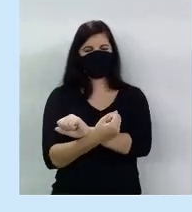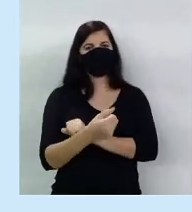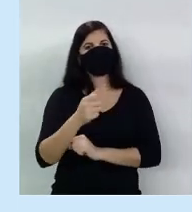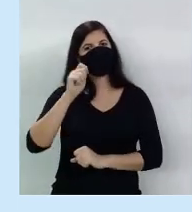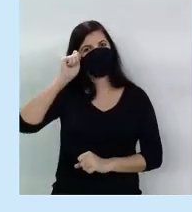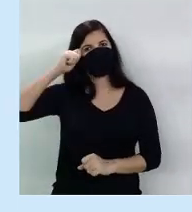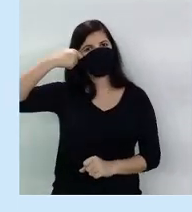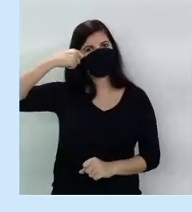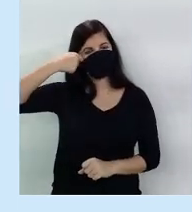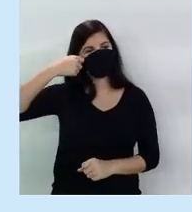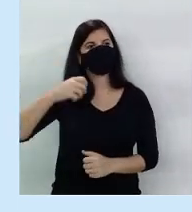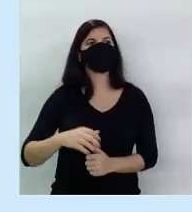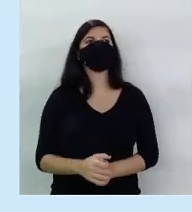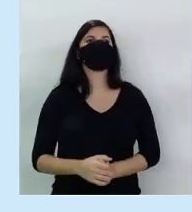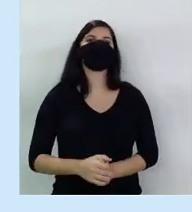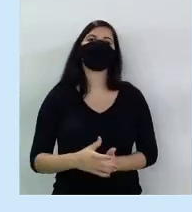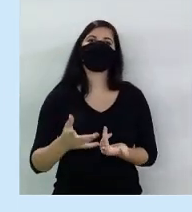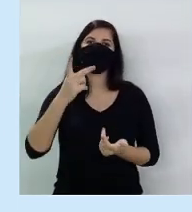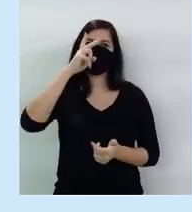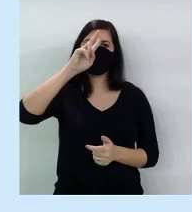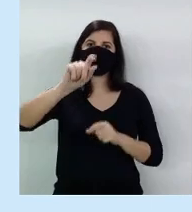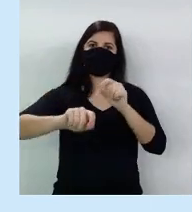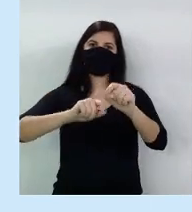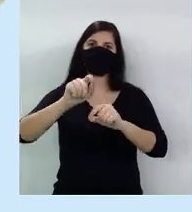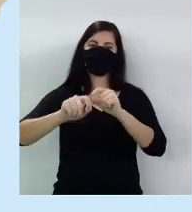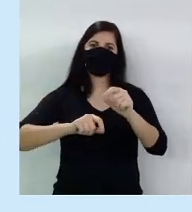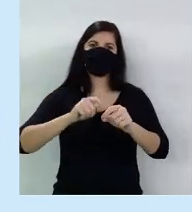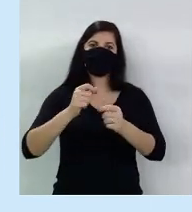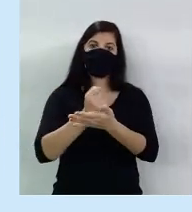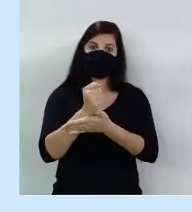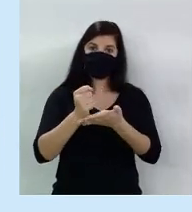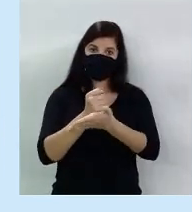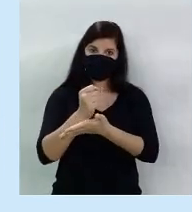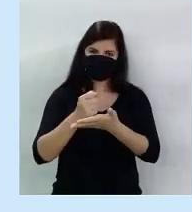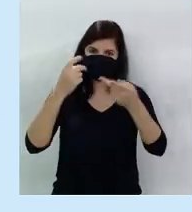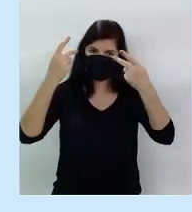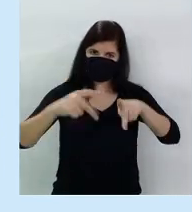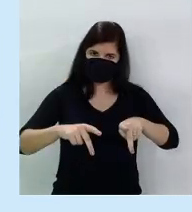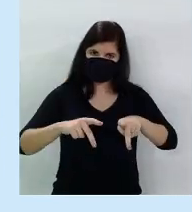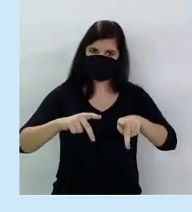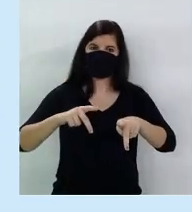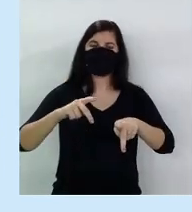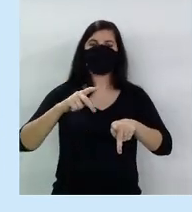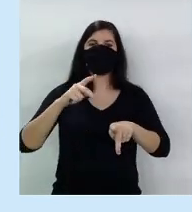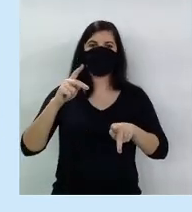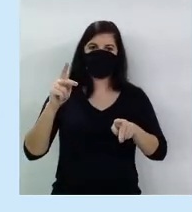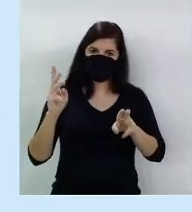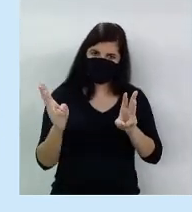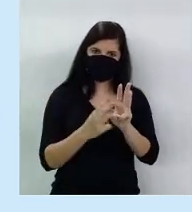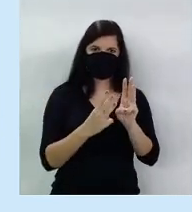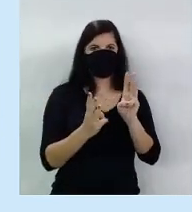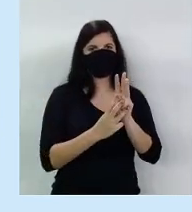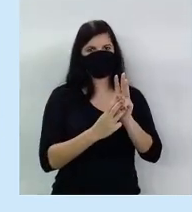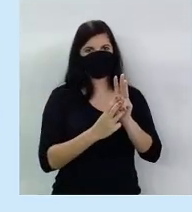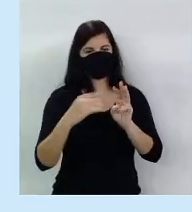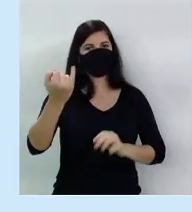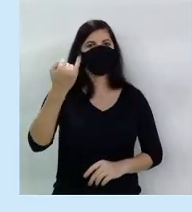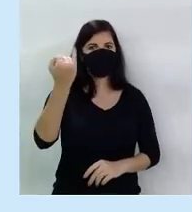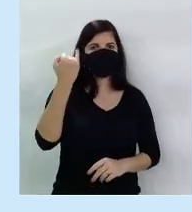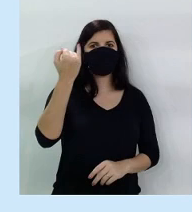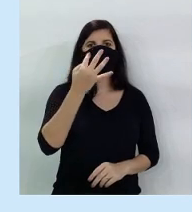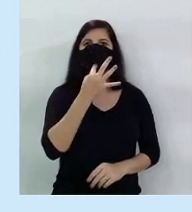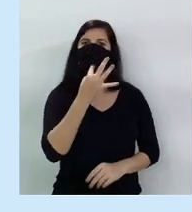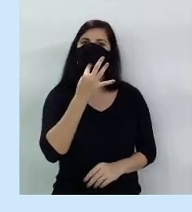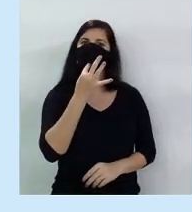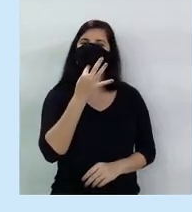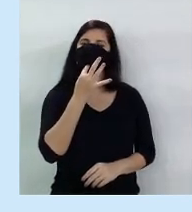escravizados da África. E lembrar que a base dela é a matriz indígena. E é importante